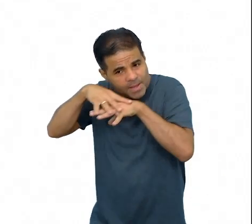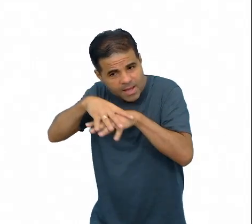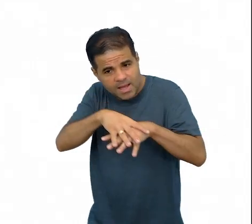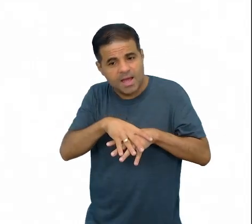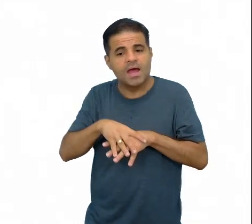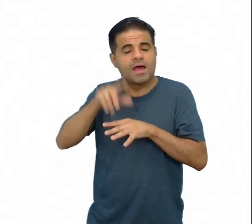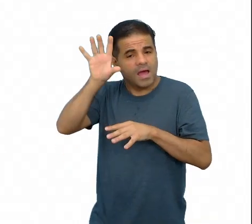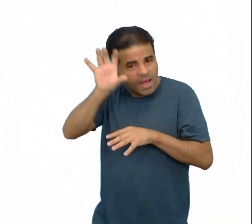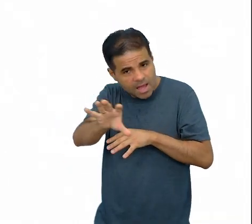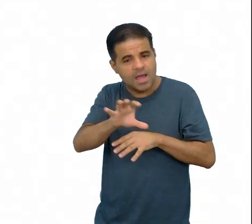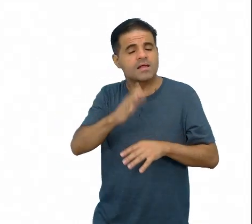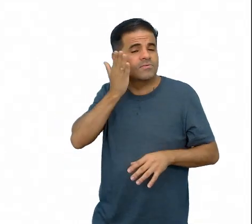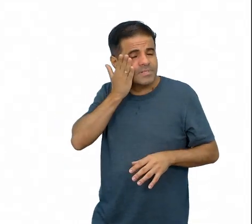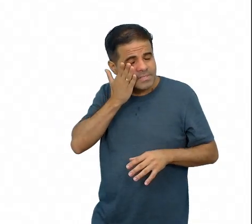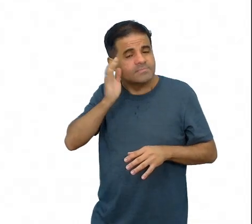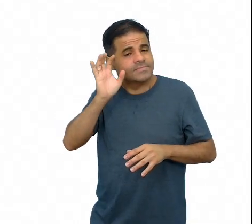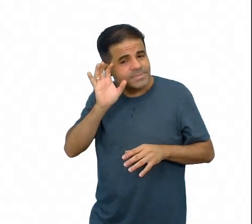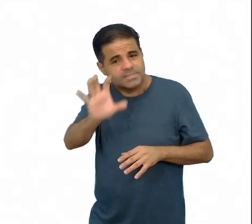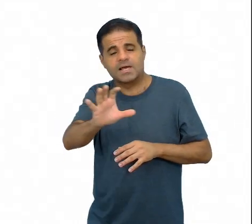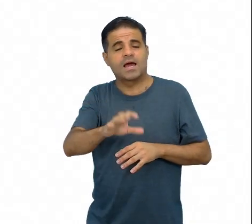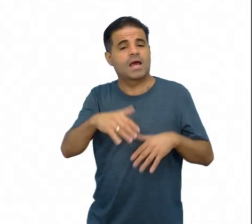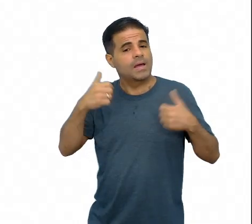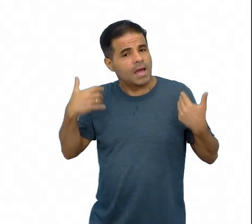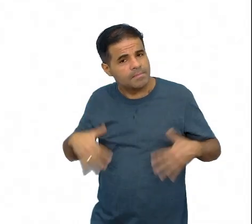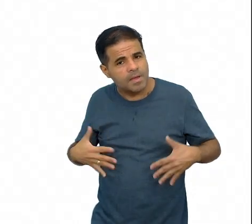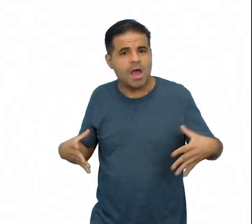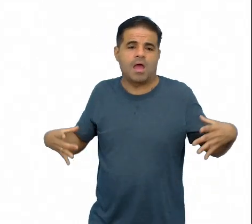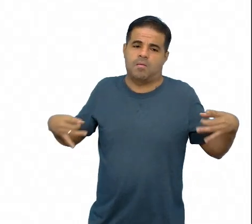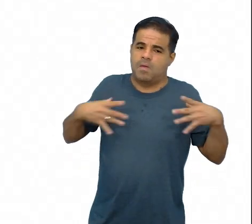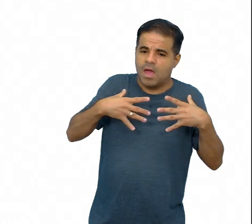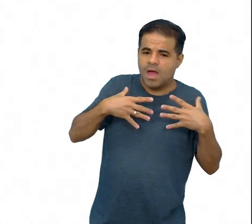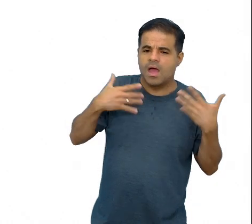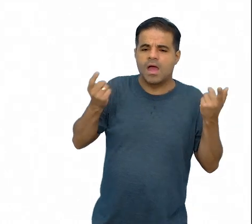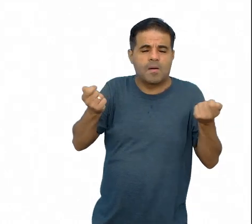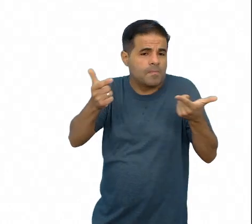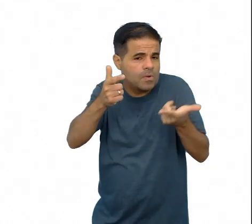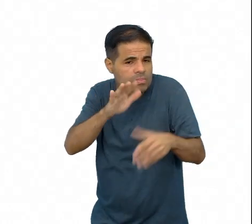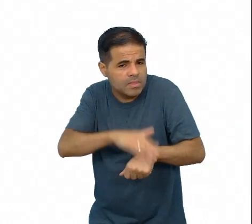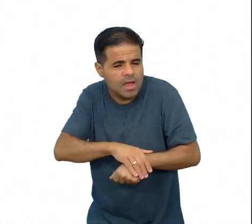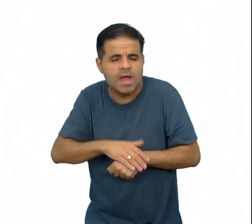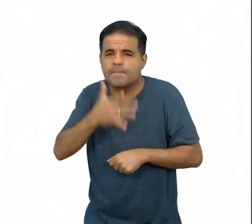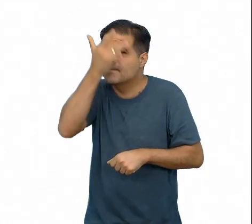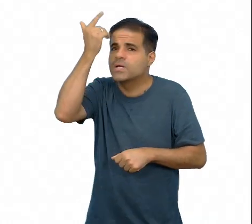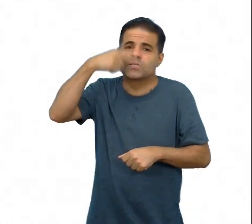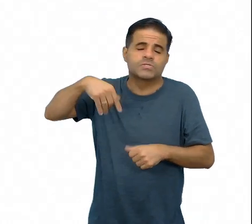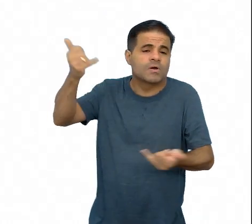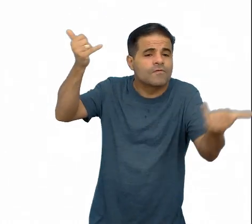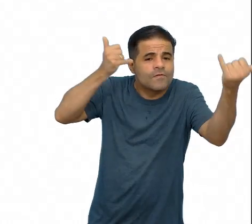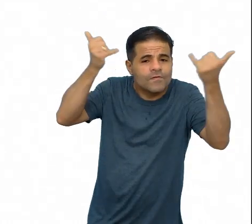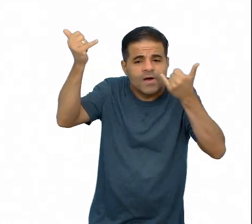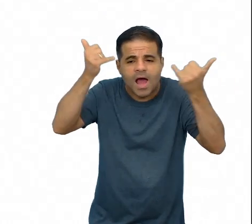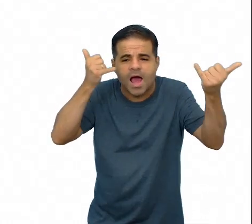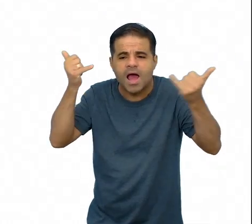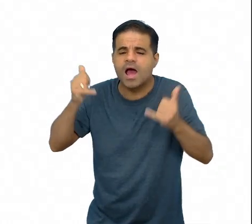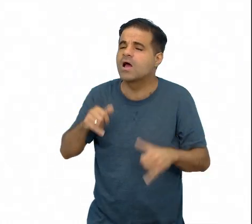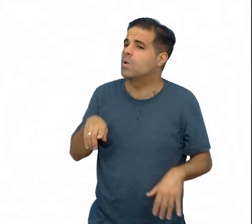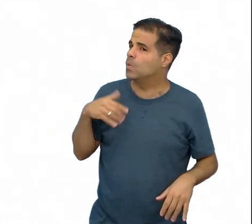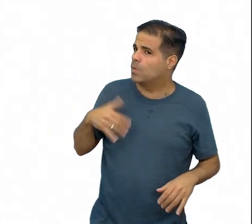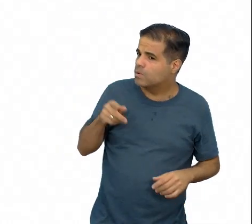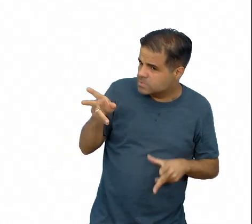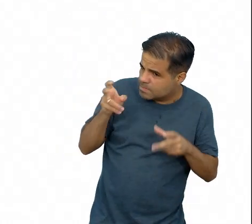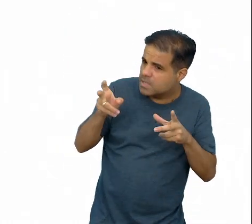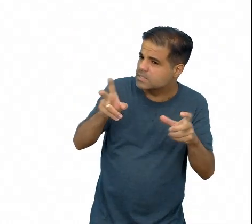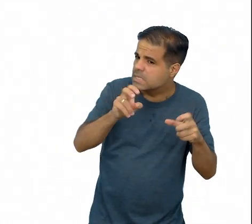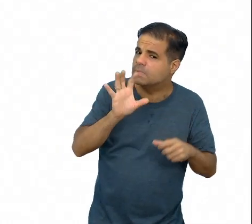ela é vista, né, a gente sabe disso, né, com muito medo, né, com muito receio, As pessoas nos falam, né? Acho que na rua vocês devem perceber